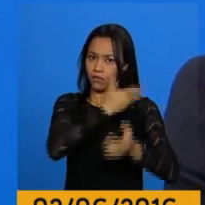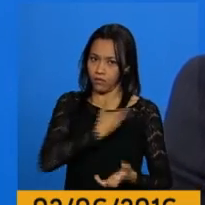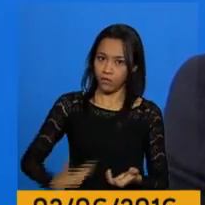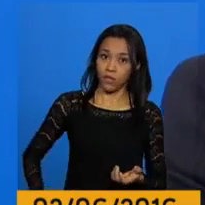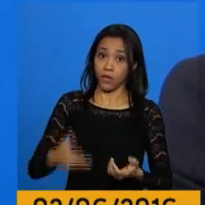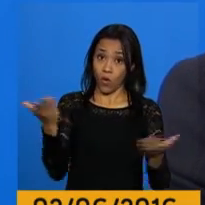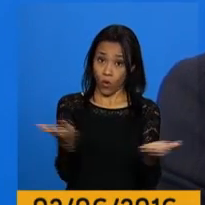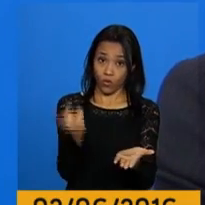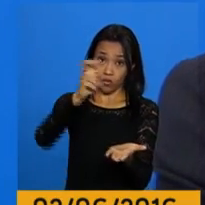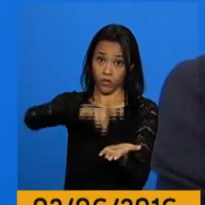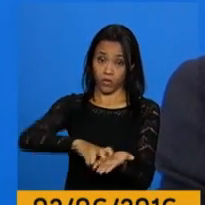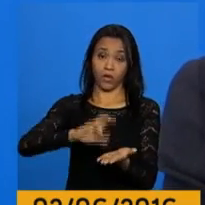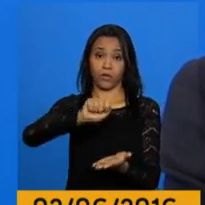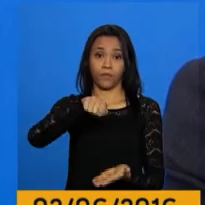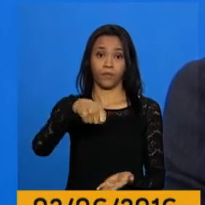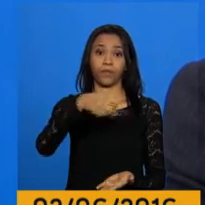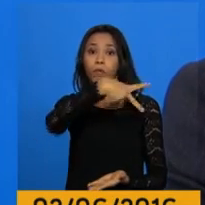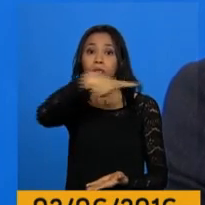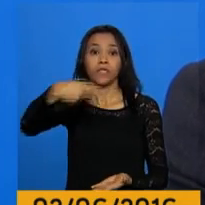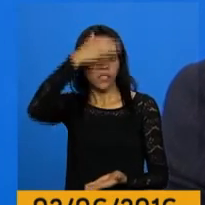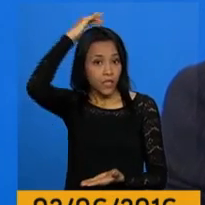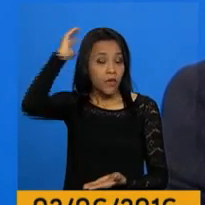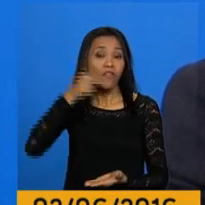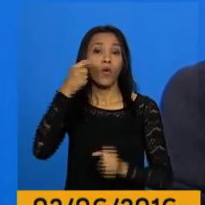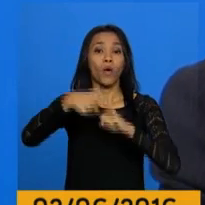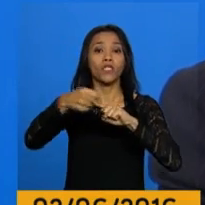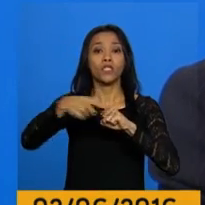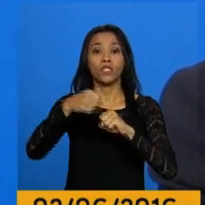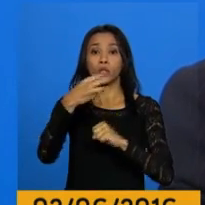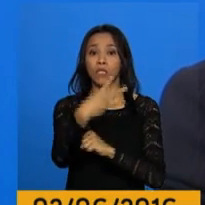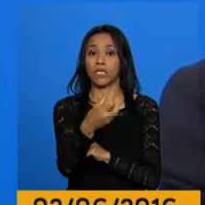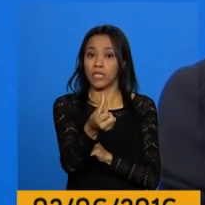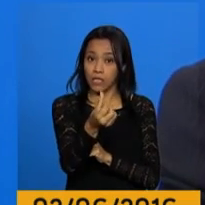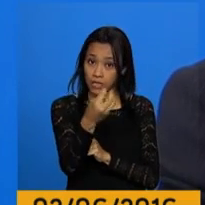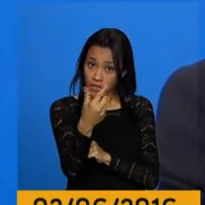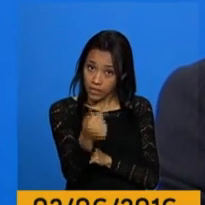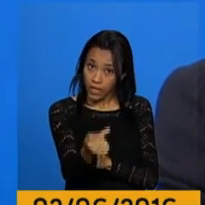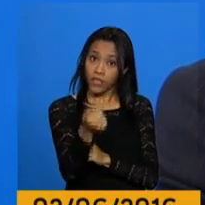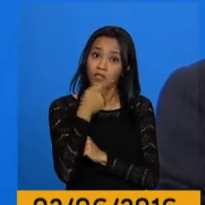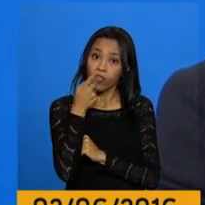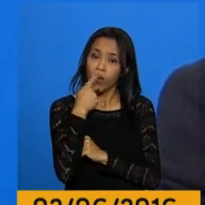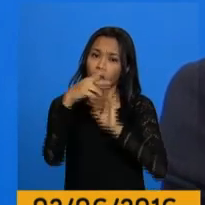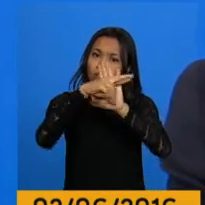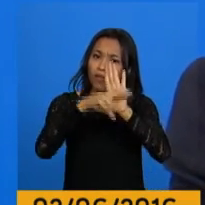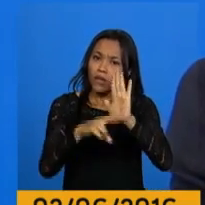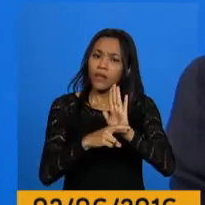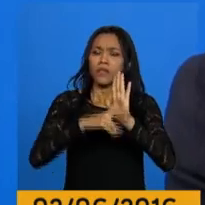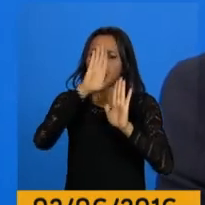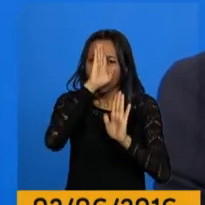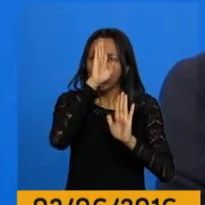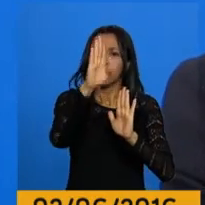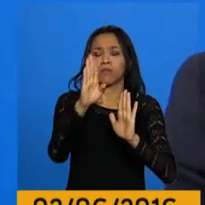destacou o artigo 37 da Constituição e os princípios fundamentais da administração pública. Ou seja, observados